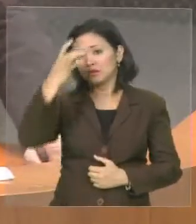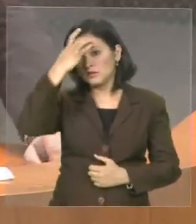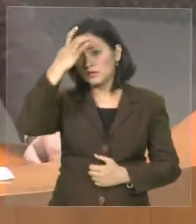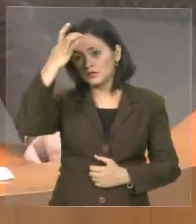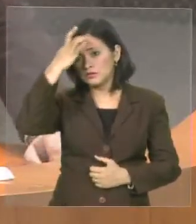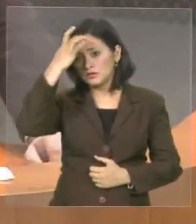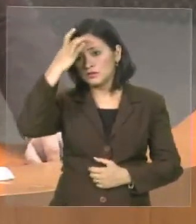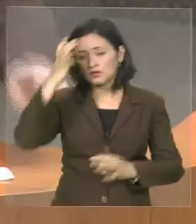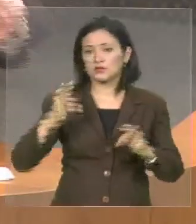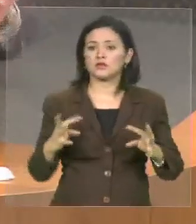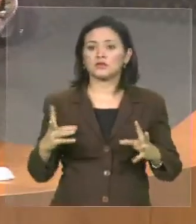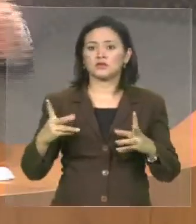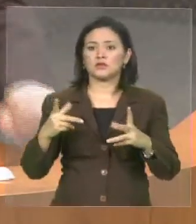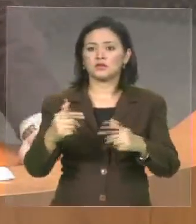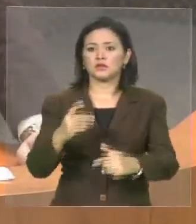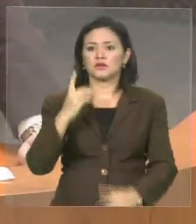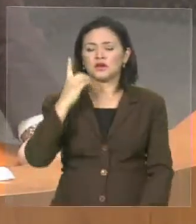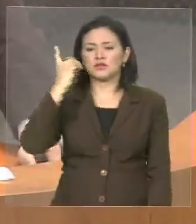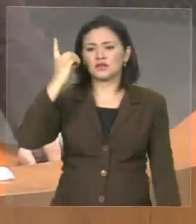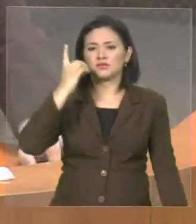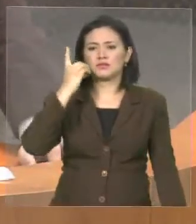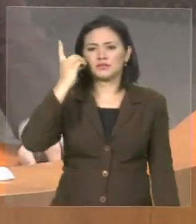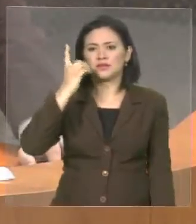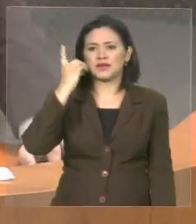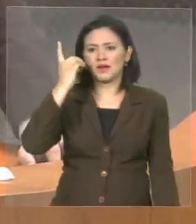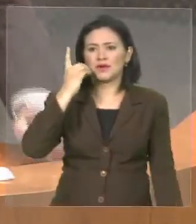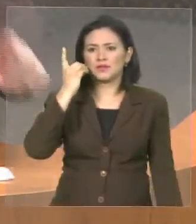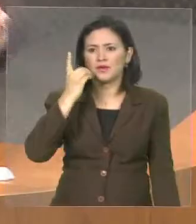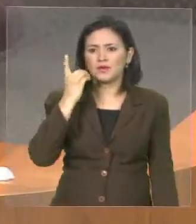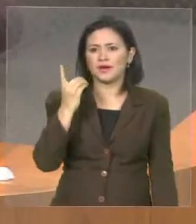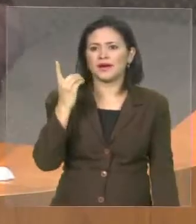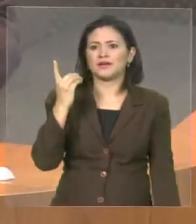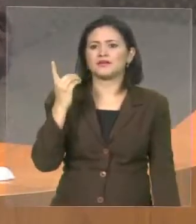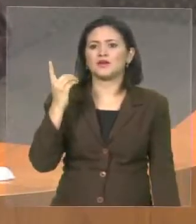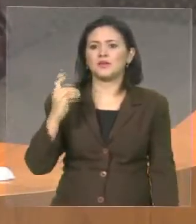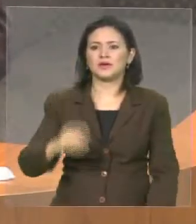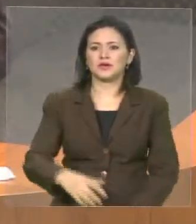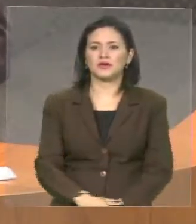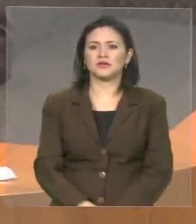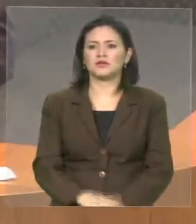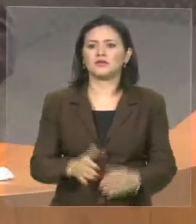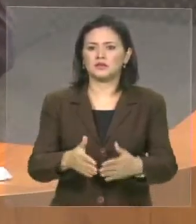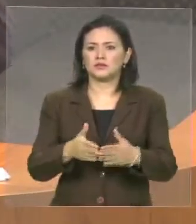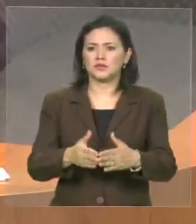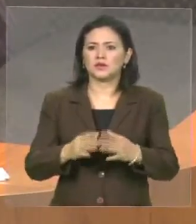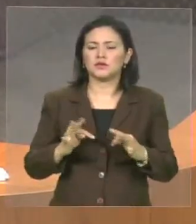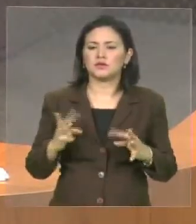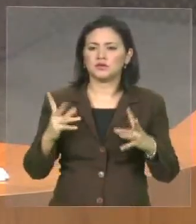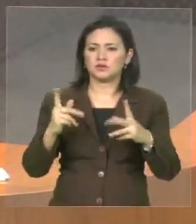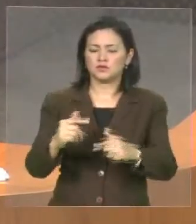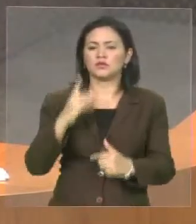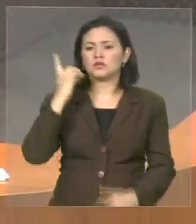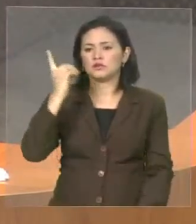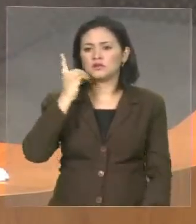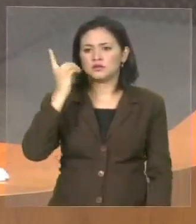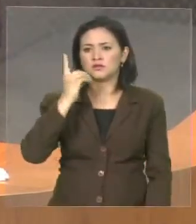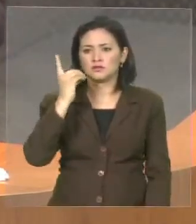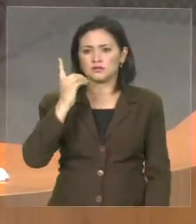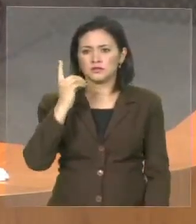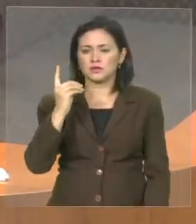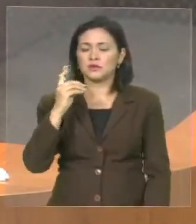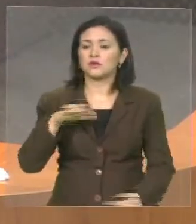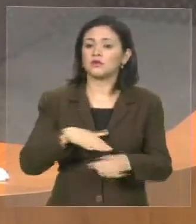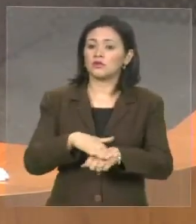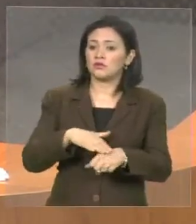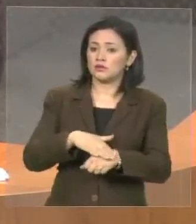já votaram aqui e unanimemente por essa causa. E aqui eu peço que todos os deputados entrem em contato com seus deputados federais, que